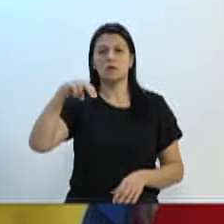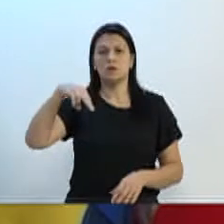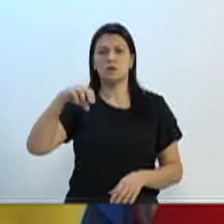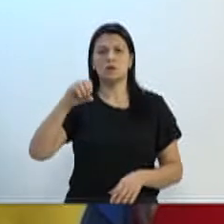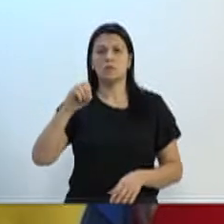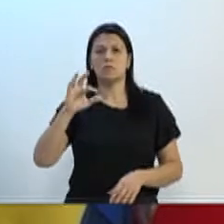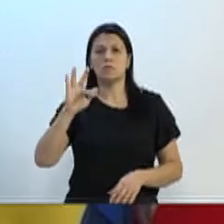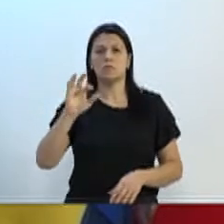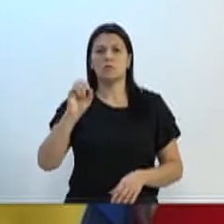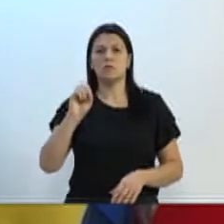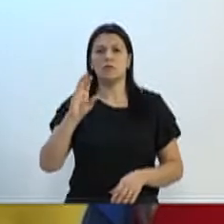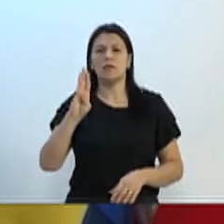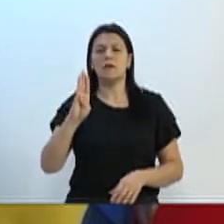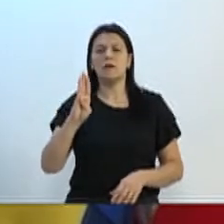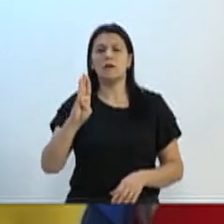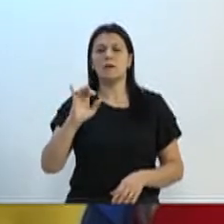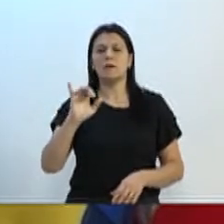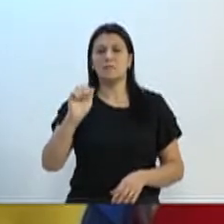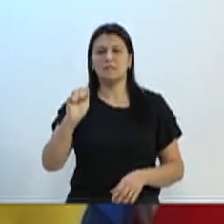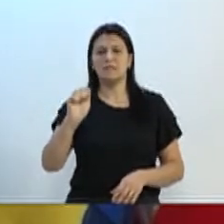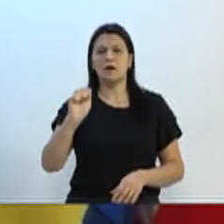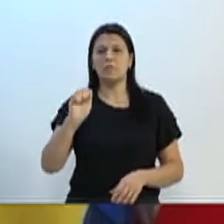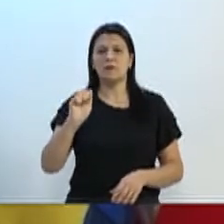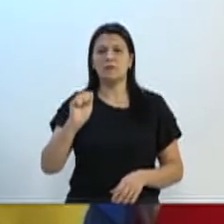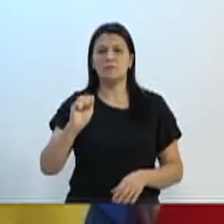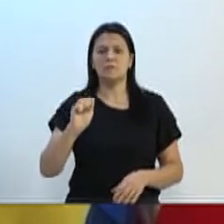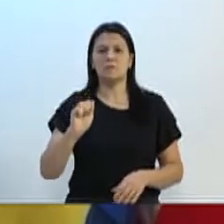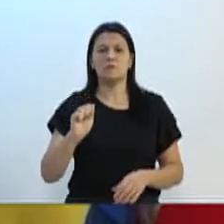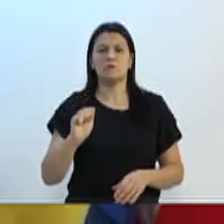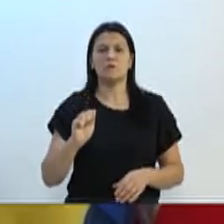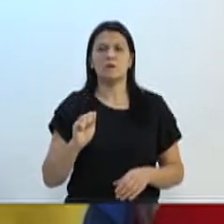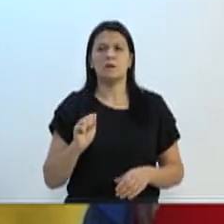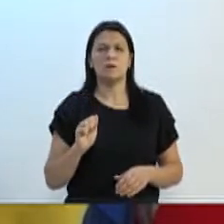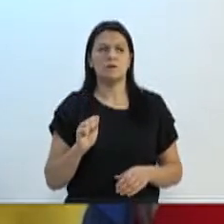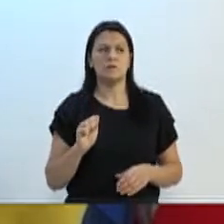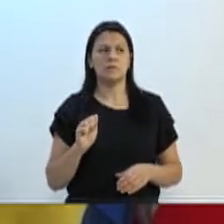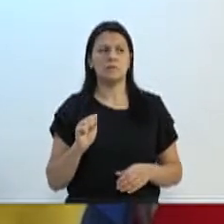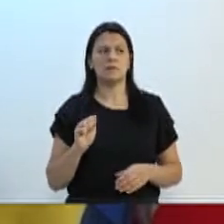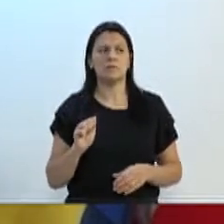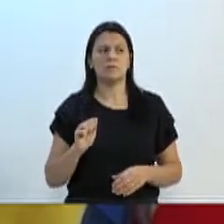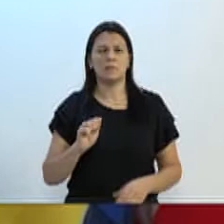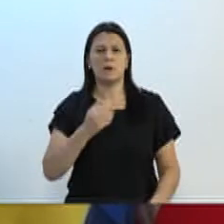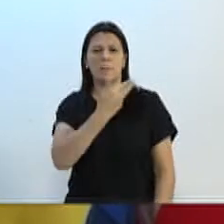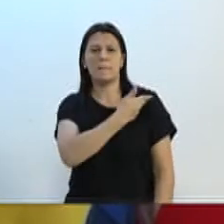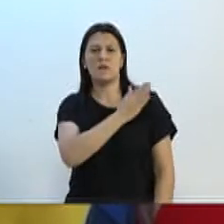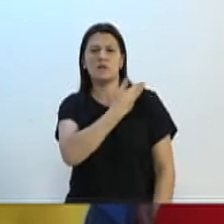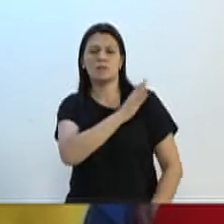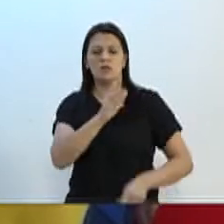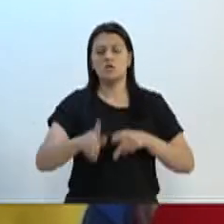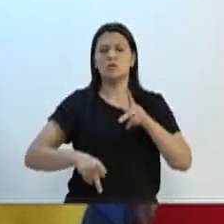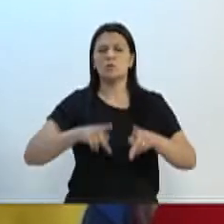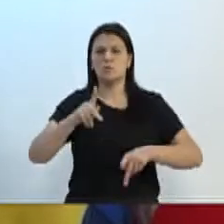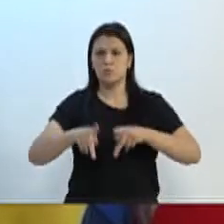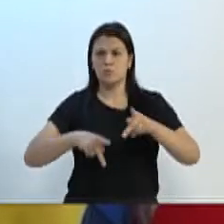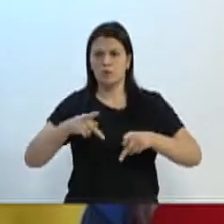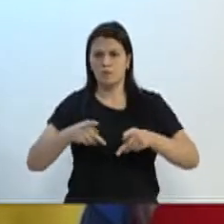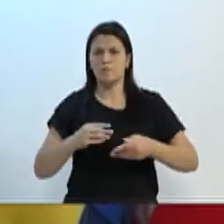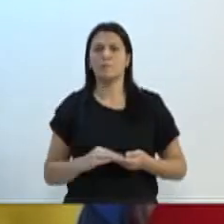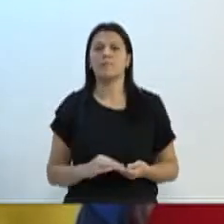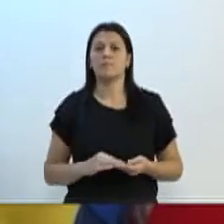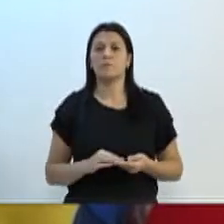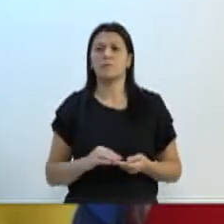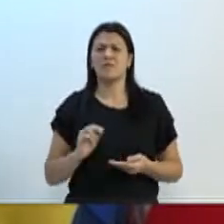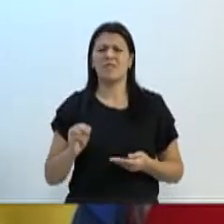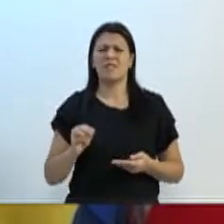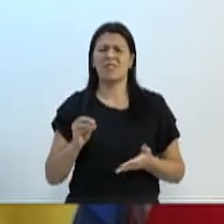meu posicionamento aqui. Então eu quero dizer que um ato de xenofobia, ele é, antes de mais nada, criminoso, ele é